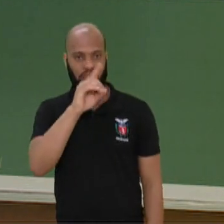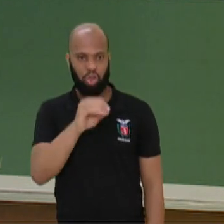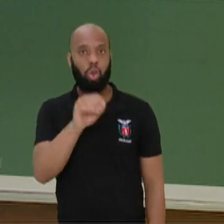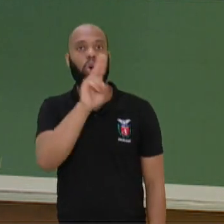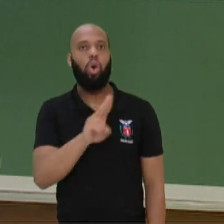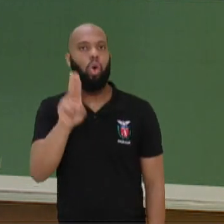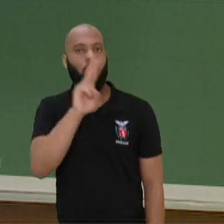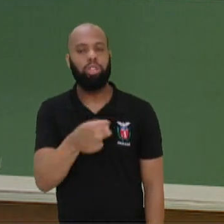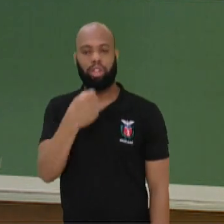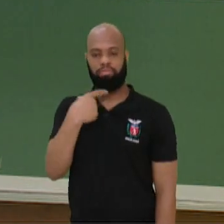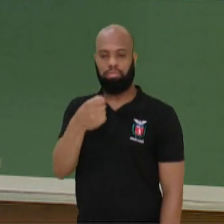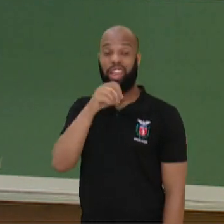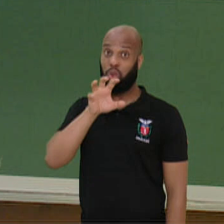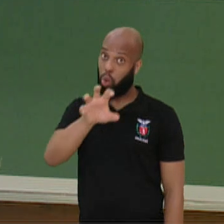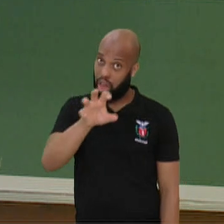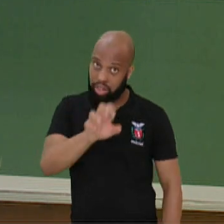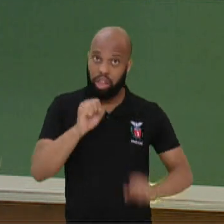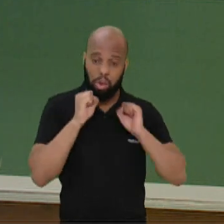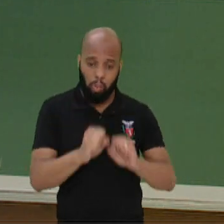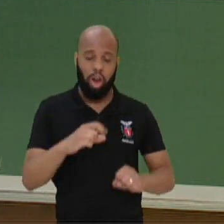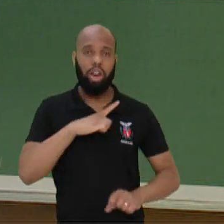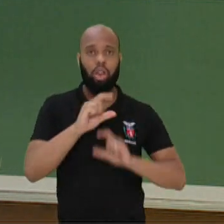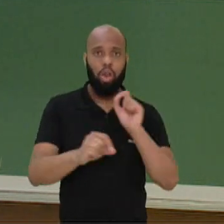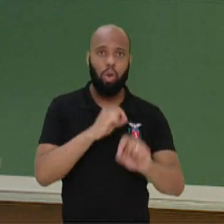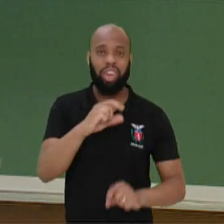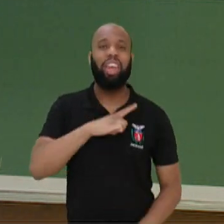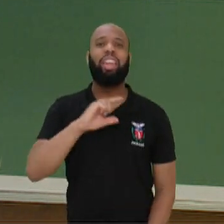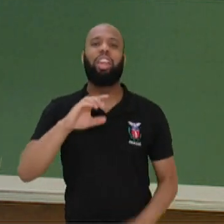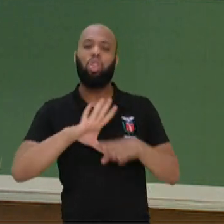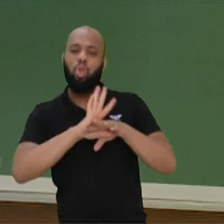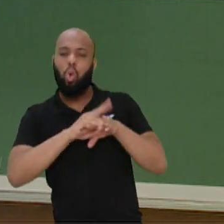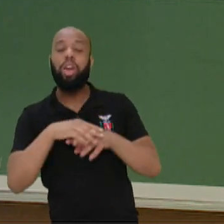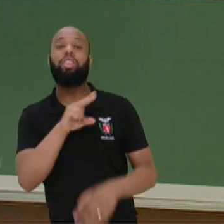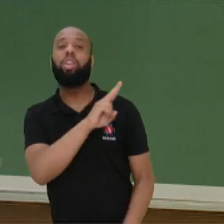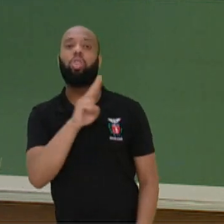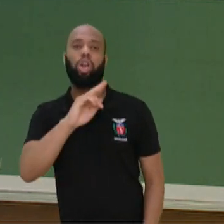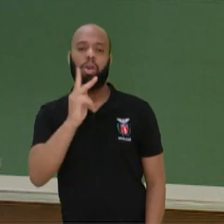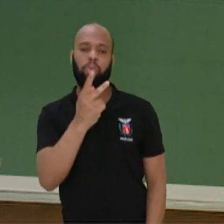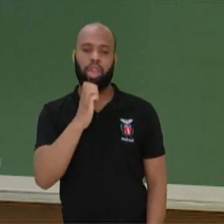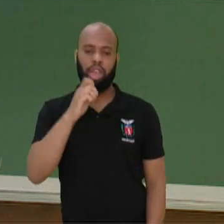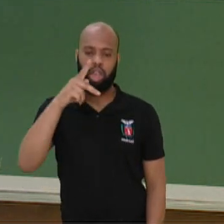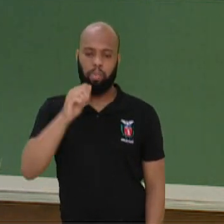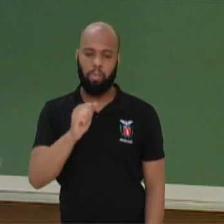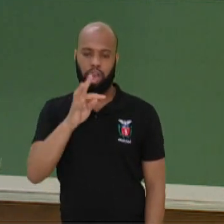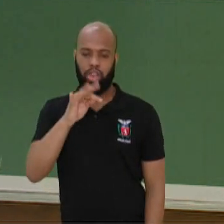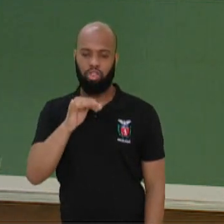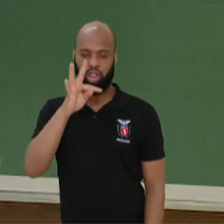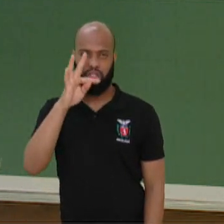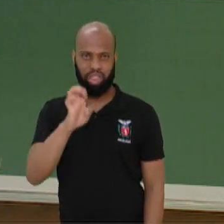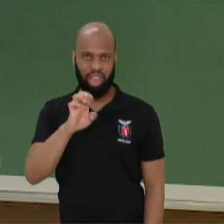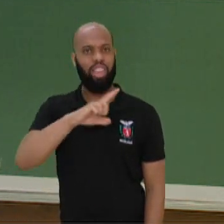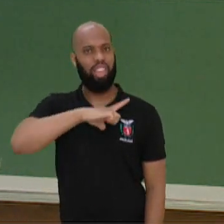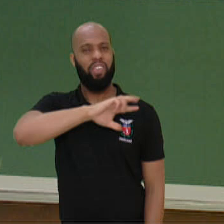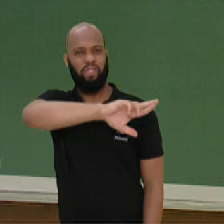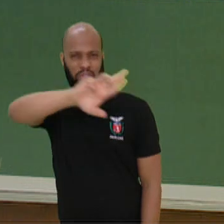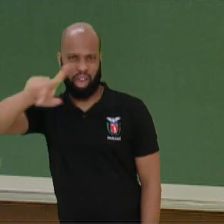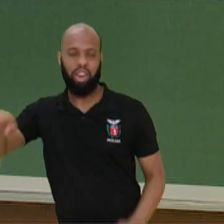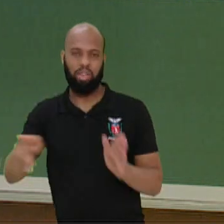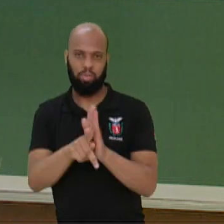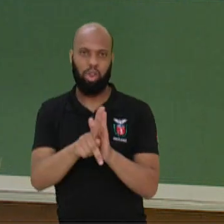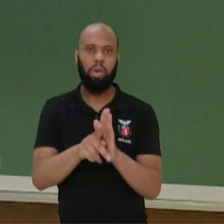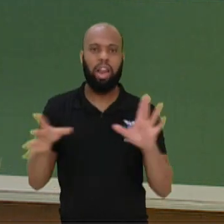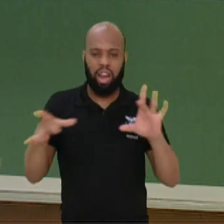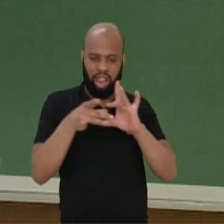de anabólicos, podendo acarretar hepatite, hiperplasia e adenoma hepatocelular. Então, tem